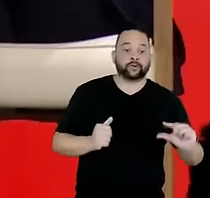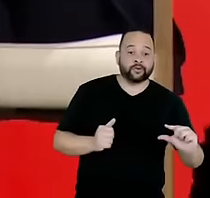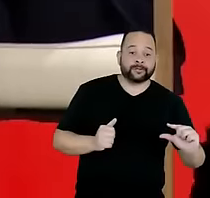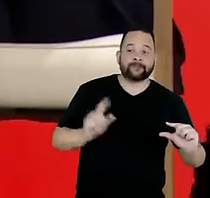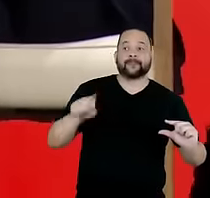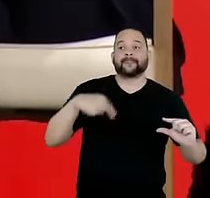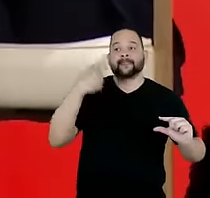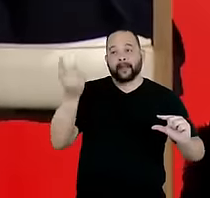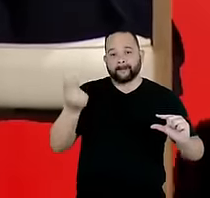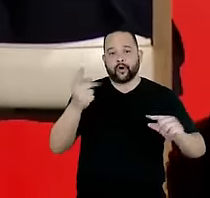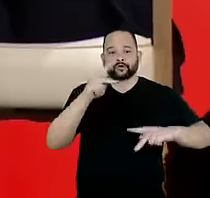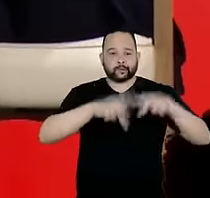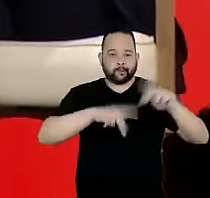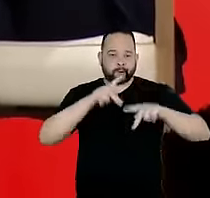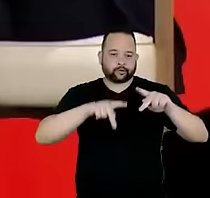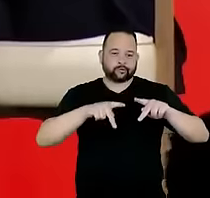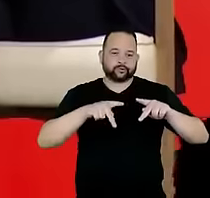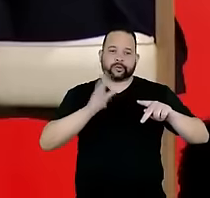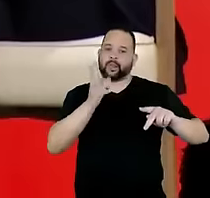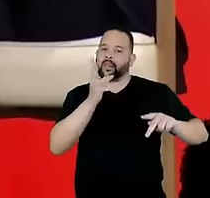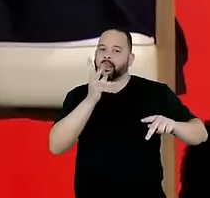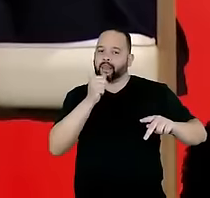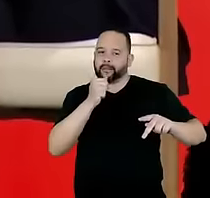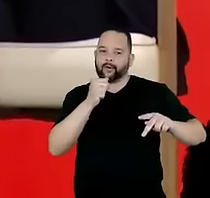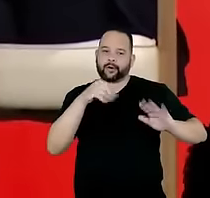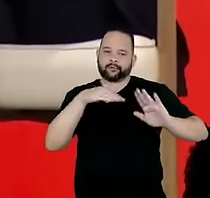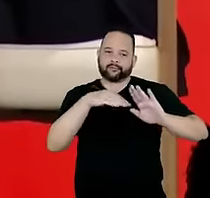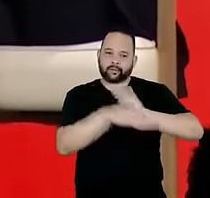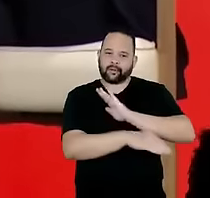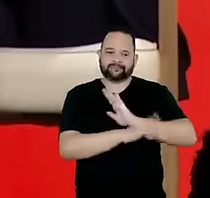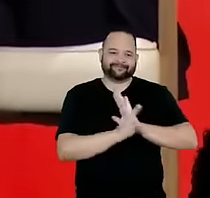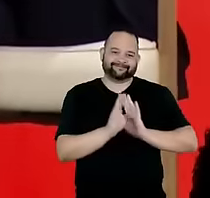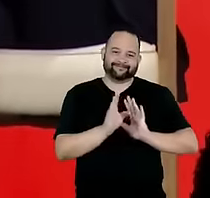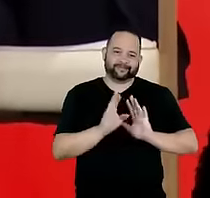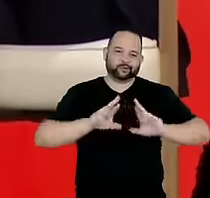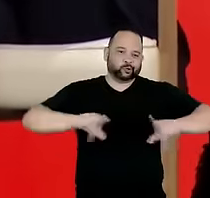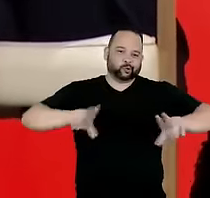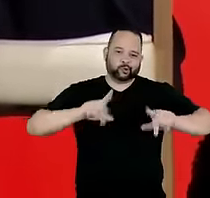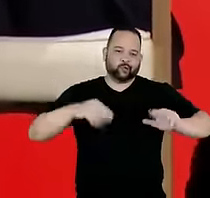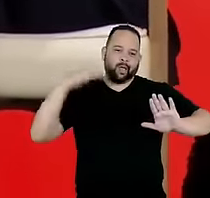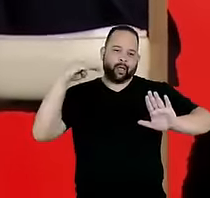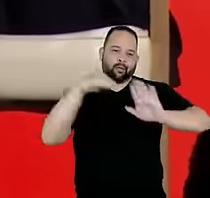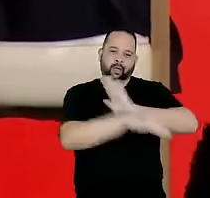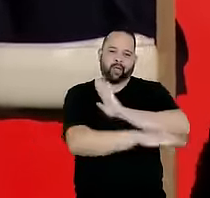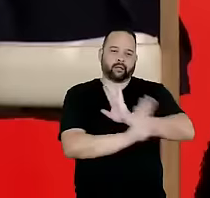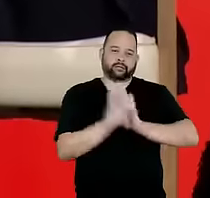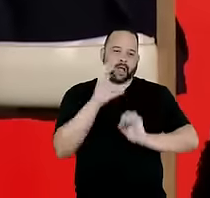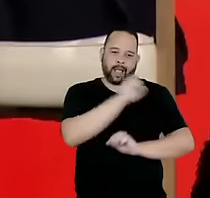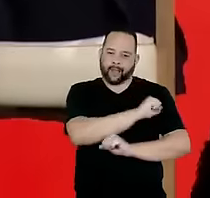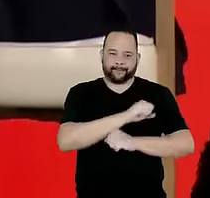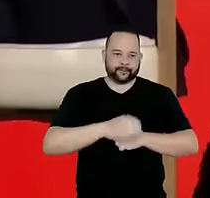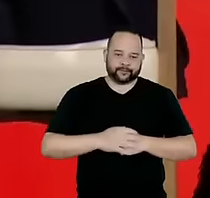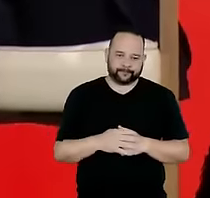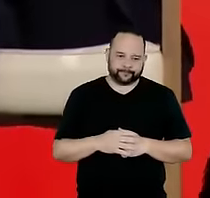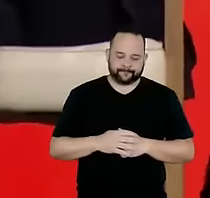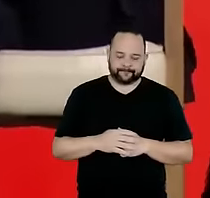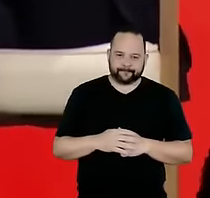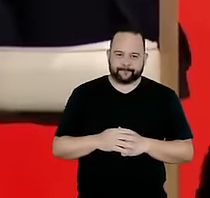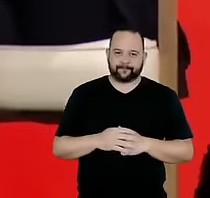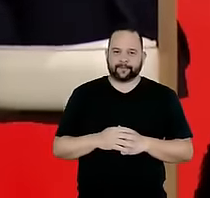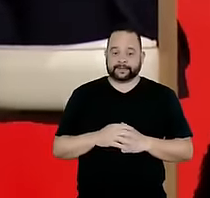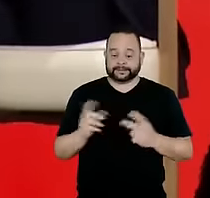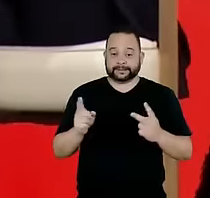né que eles chamam de Last Mile mas eu acho que é mais do que mil às vezes alguns Miles né então esse esse essa segunda